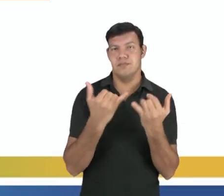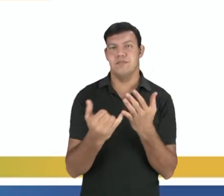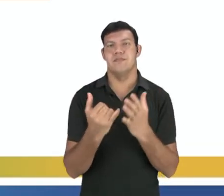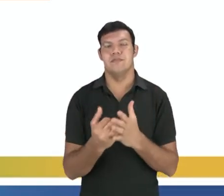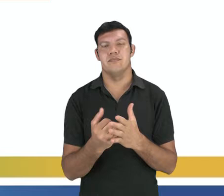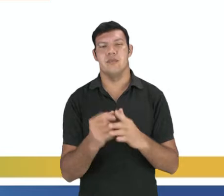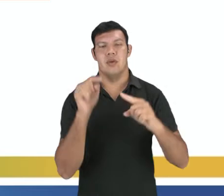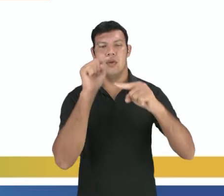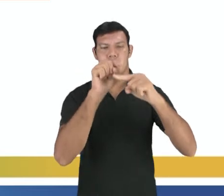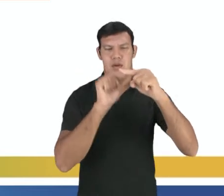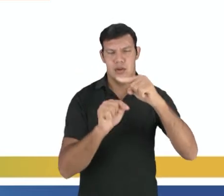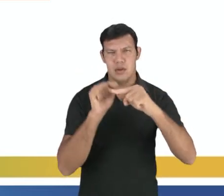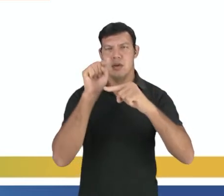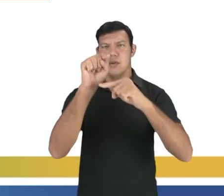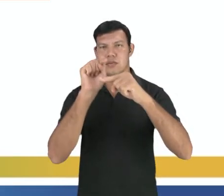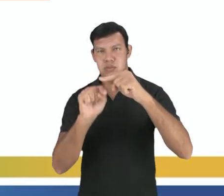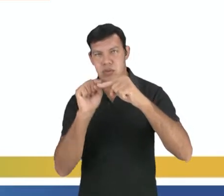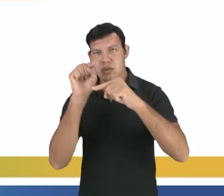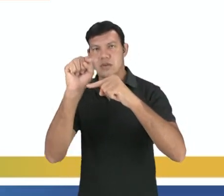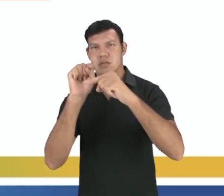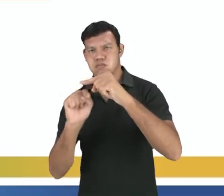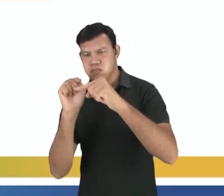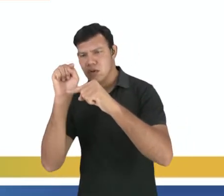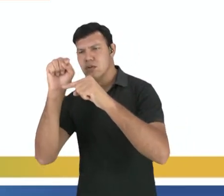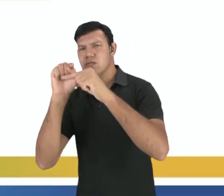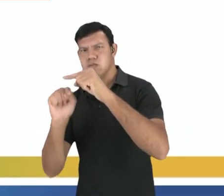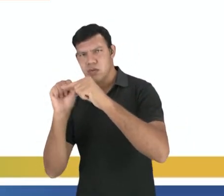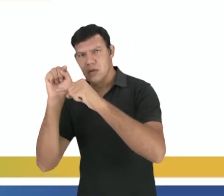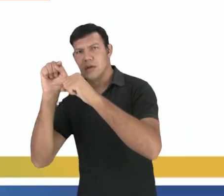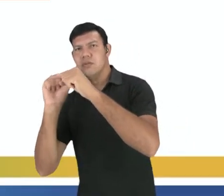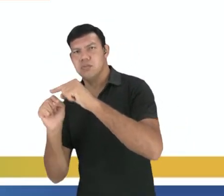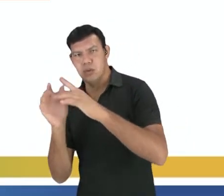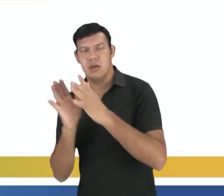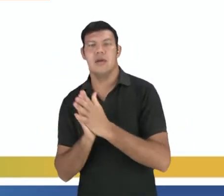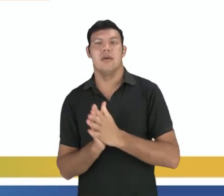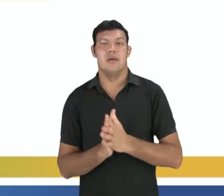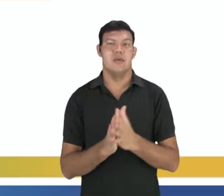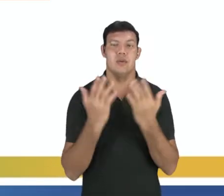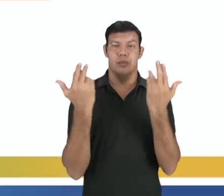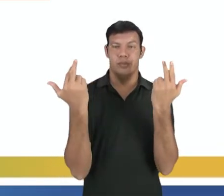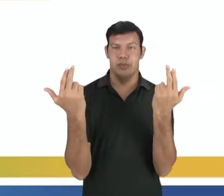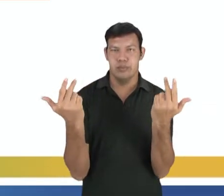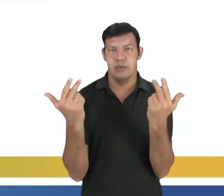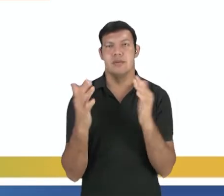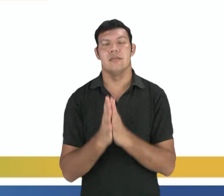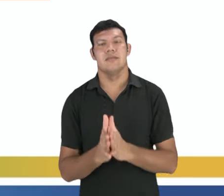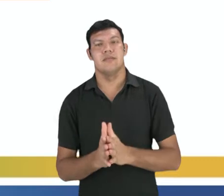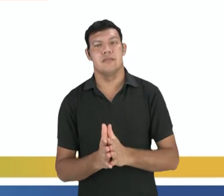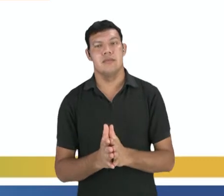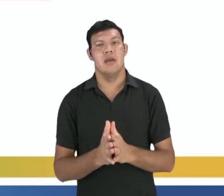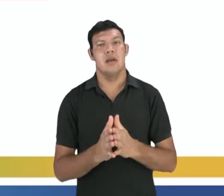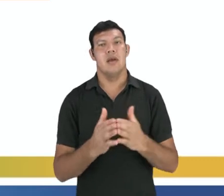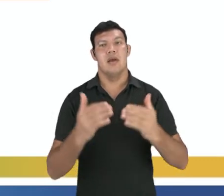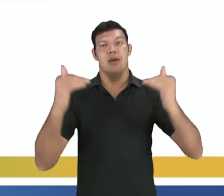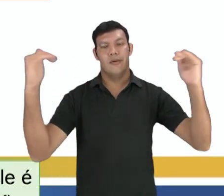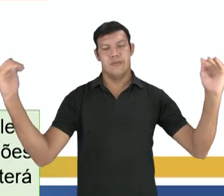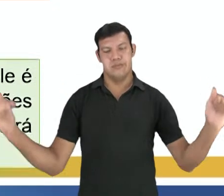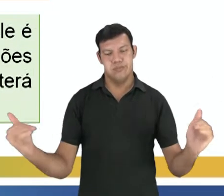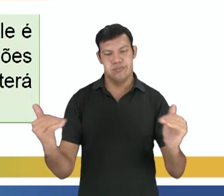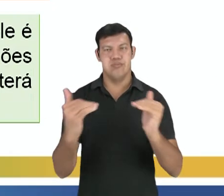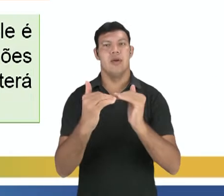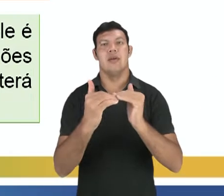sucessivas divisões por números que dividam pelo menos um dos dois números decompostos, até que todos se igualem a